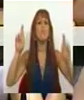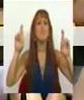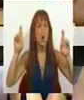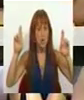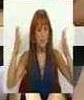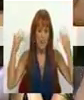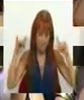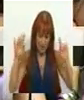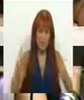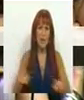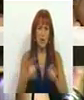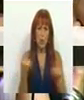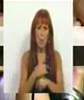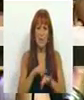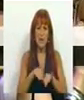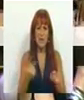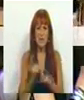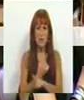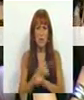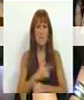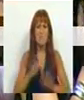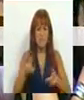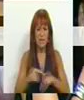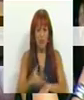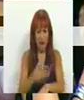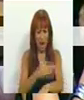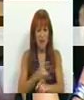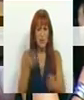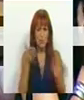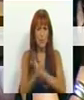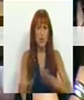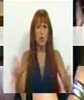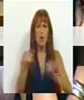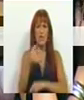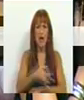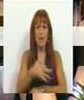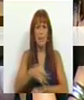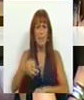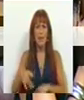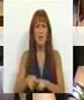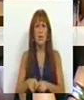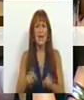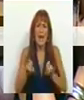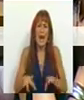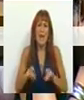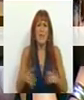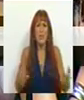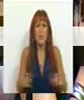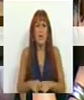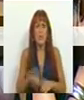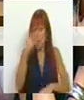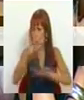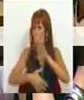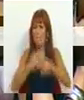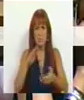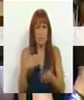esperamos. Mas a aquisição deste equipamento deveria ter precedido a entrada das novas aplicações, evitando a